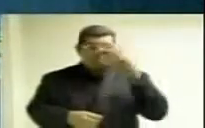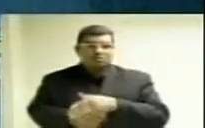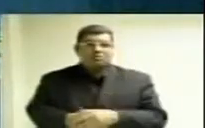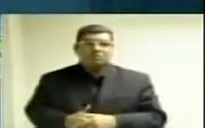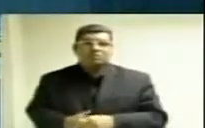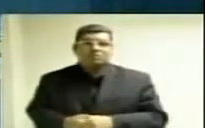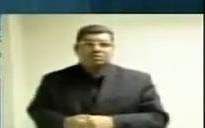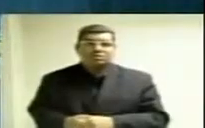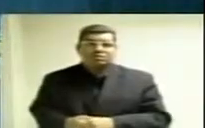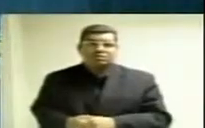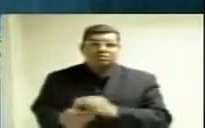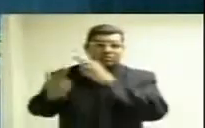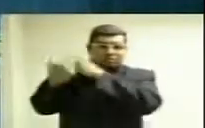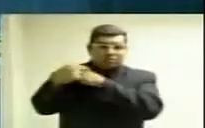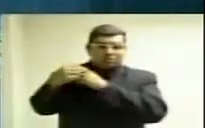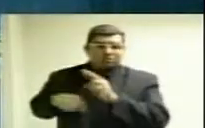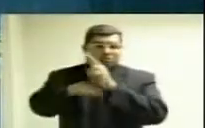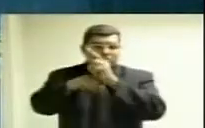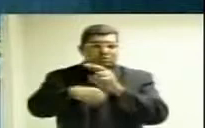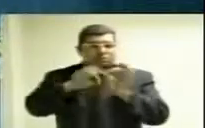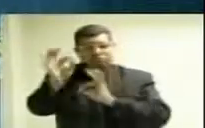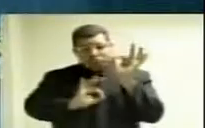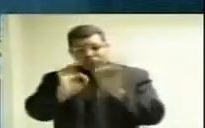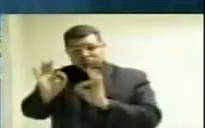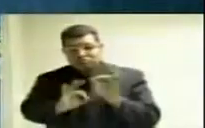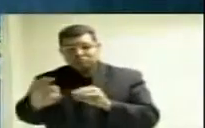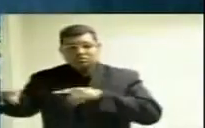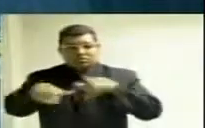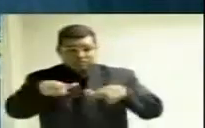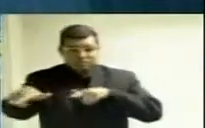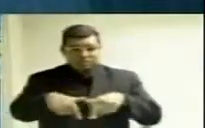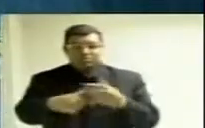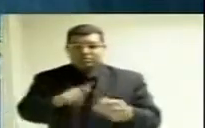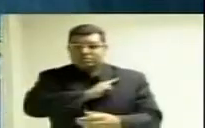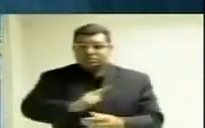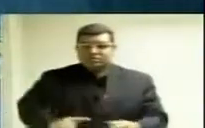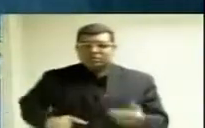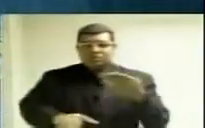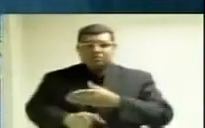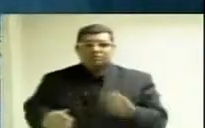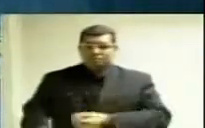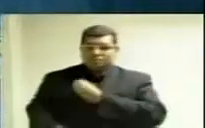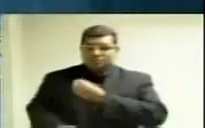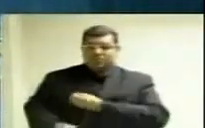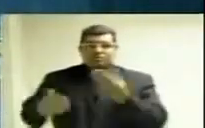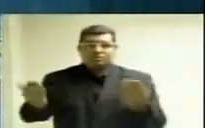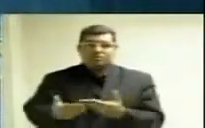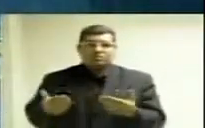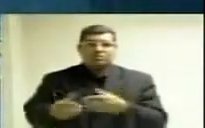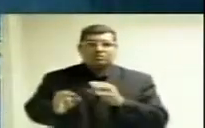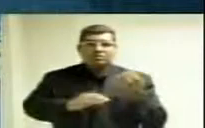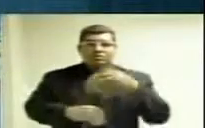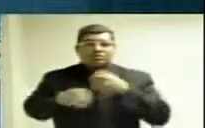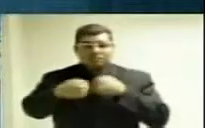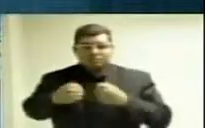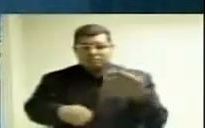que tenha a responsabilidade de apresentar um plano de ação e que o governo seja convencido da